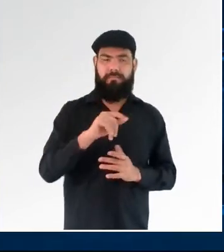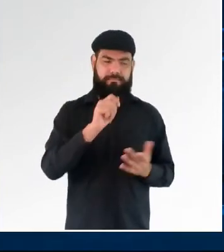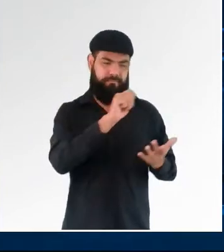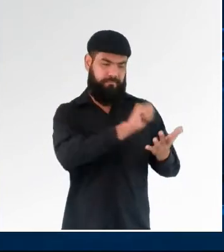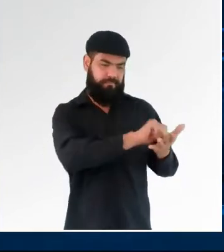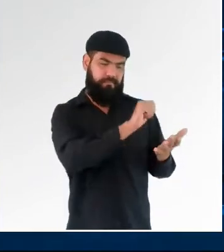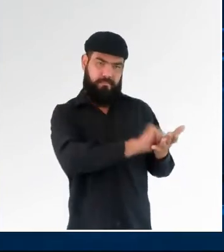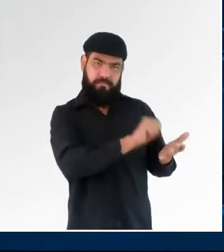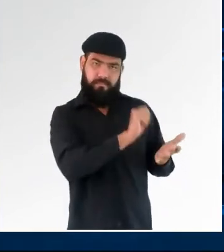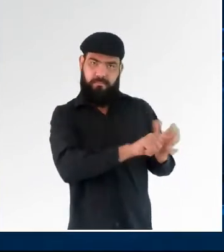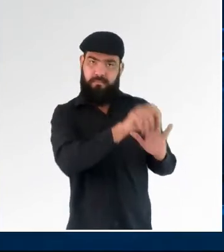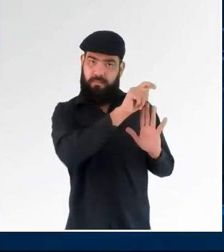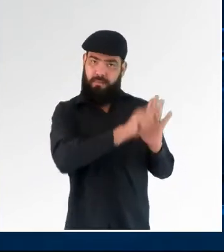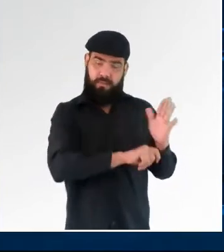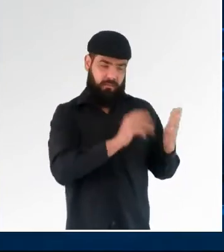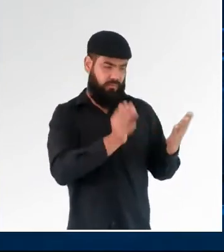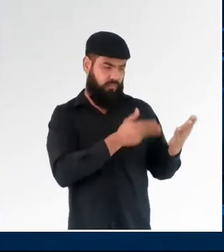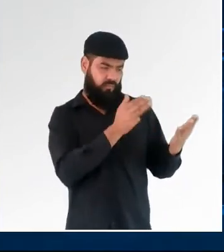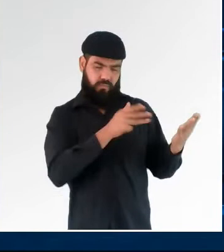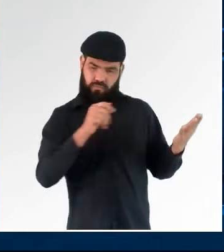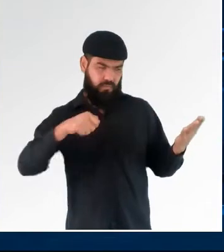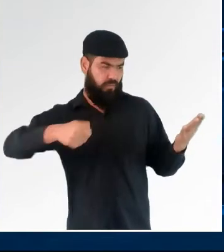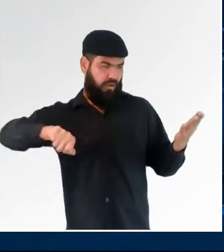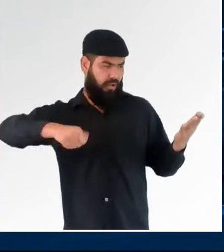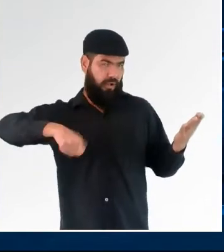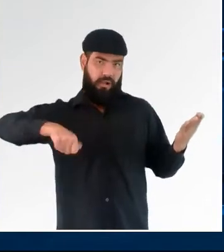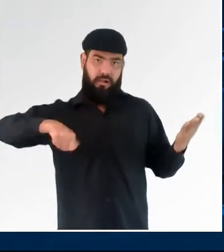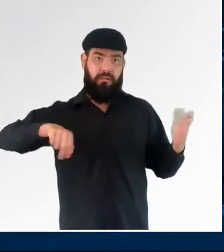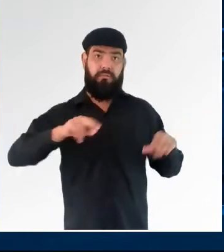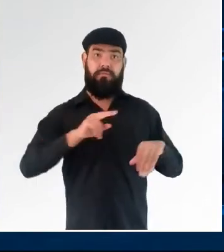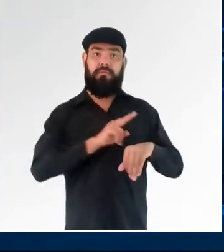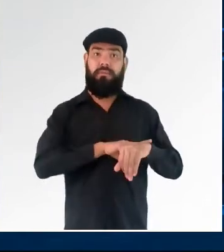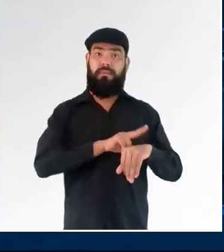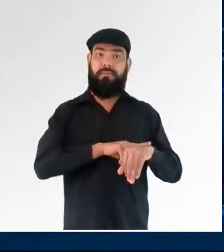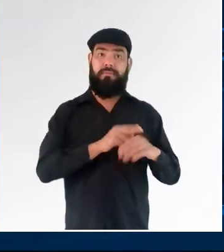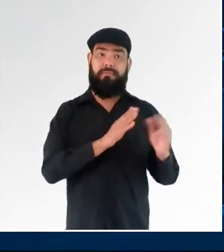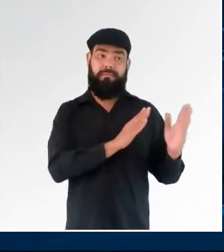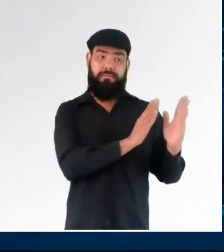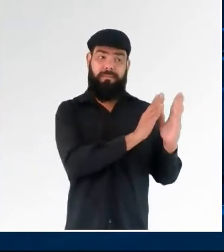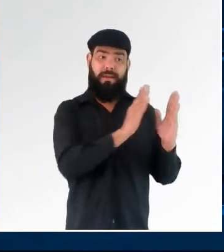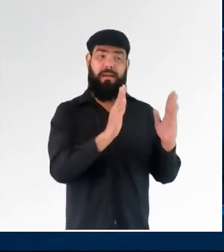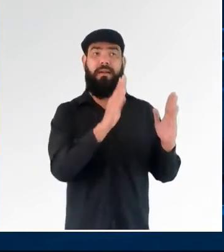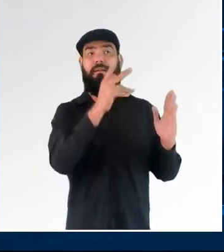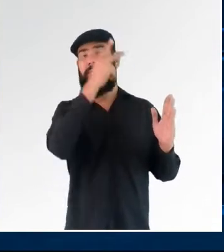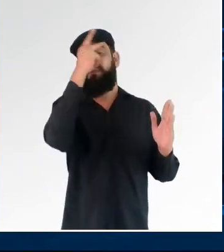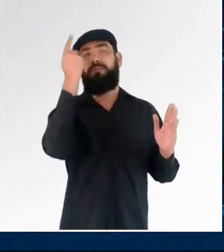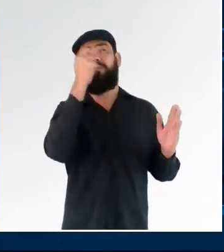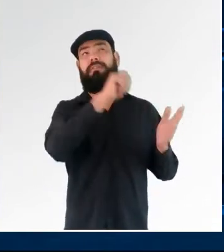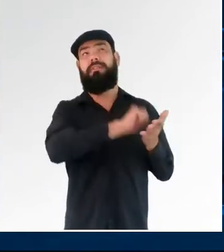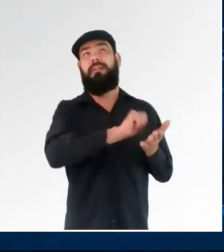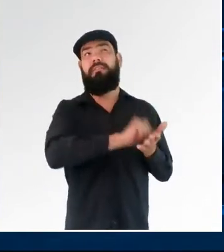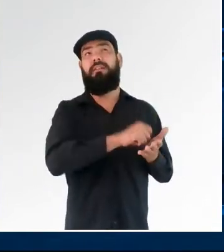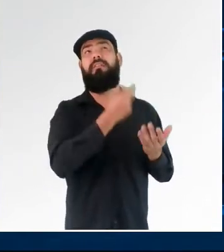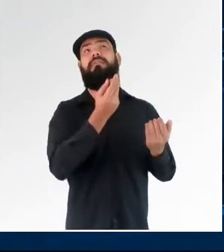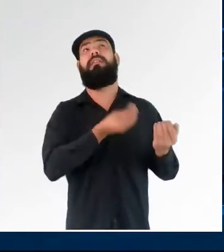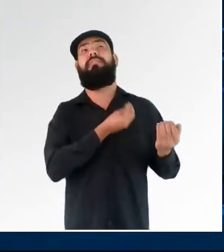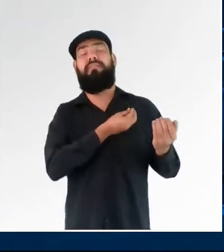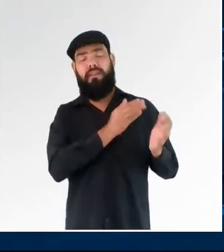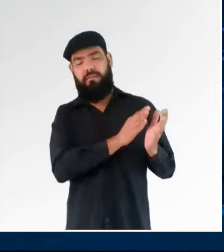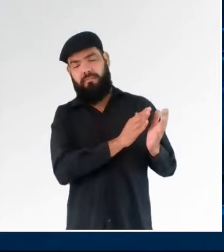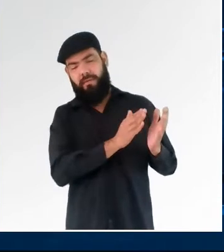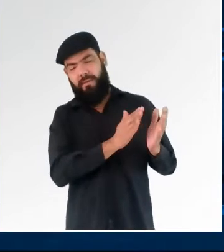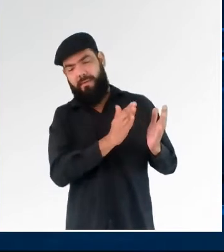texto, com o tempo que a pessoa escreveu, o tempo que você está aí vivendo. Você pode também fazer